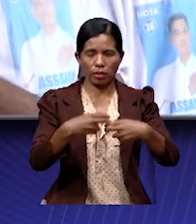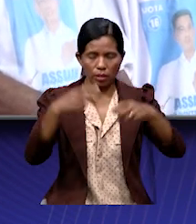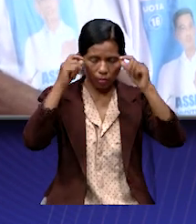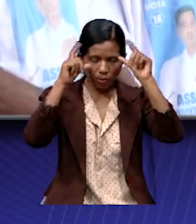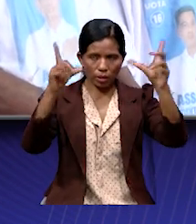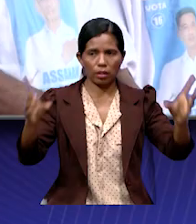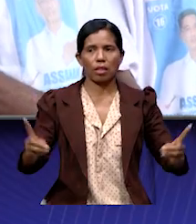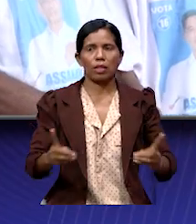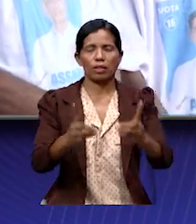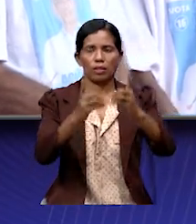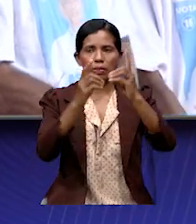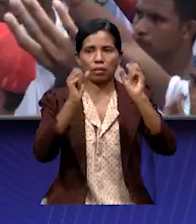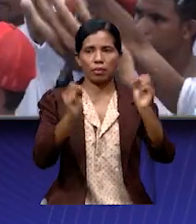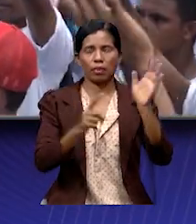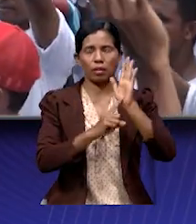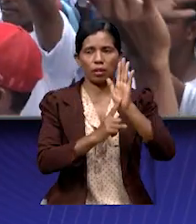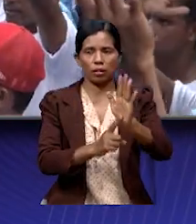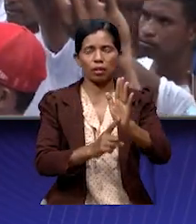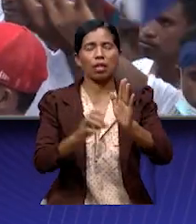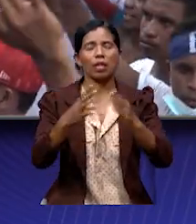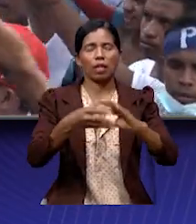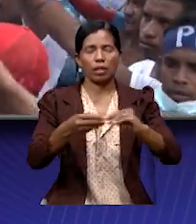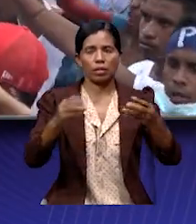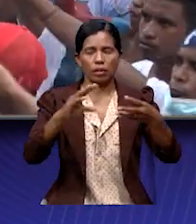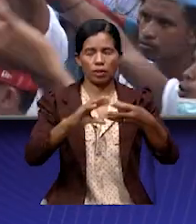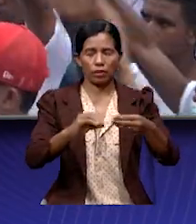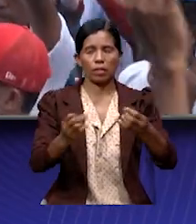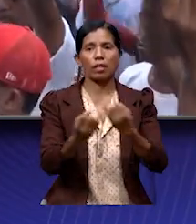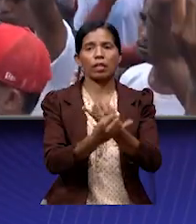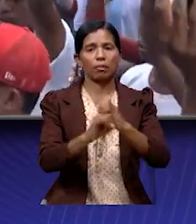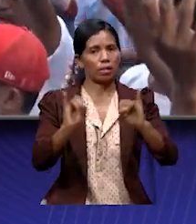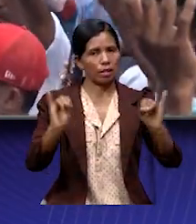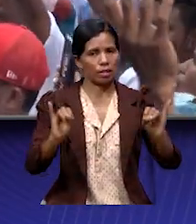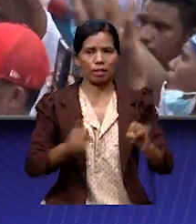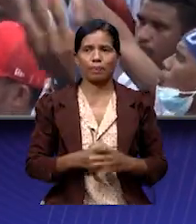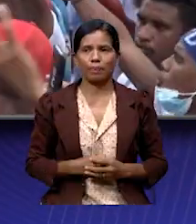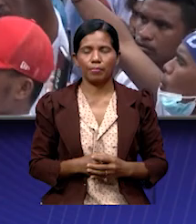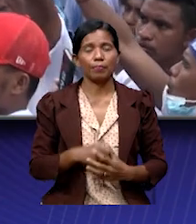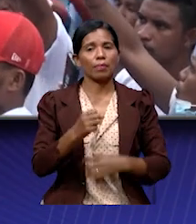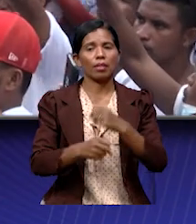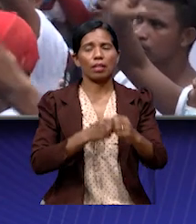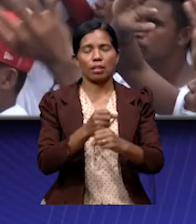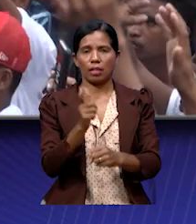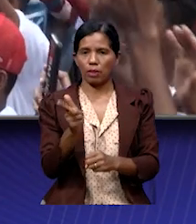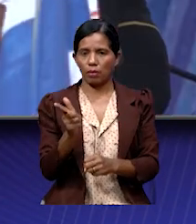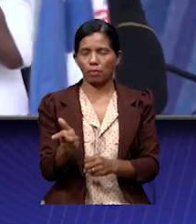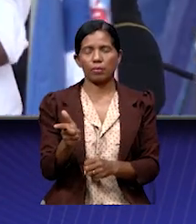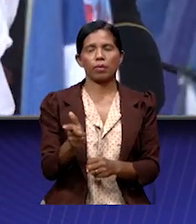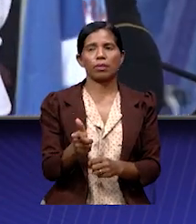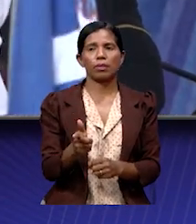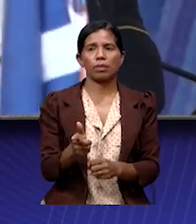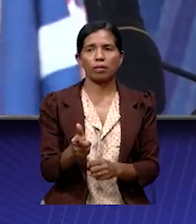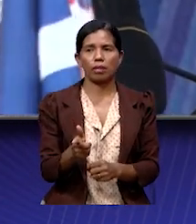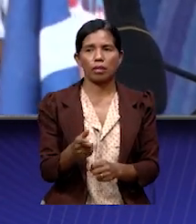Timor-Leste hasoro, no se hatutan mos historia ukun rasi kahanian. Ia tinan ruanulu nialaran, liu